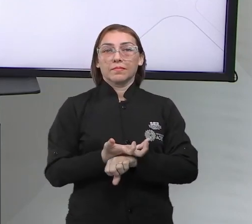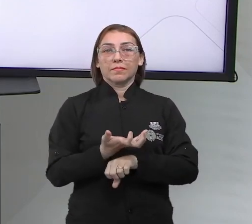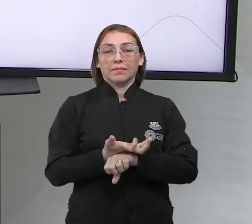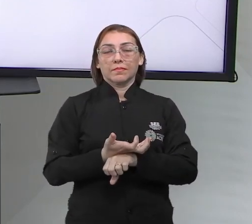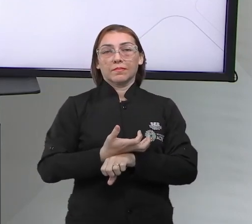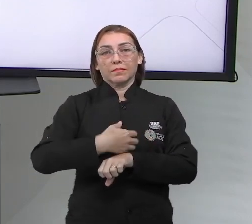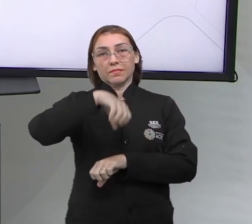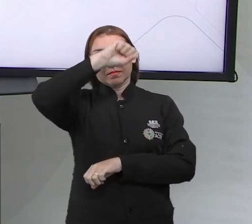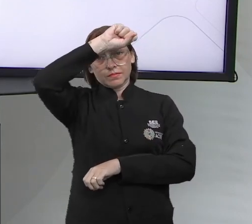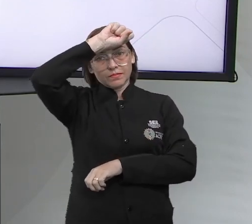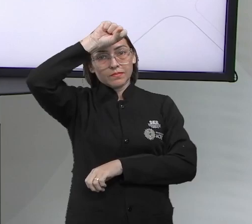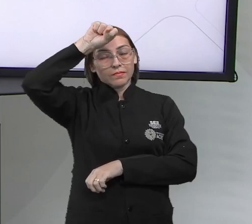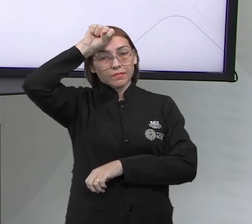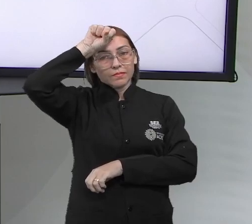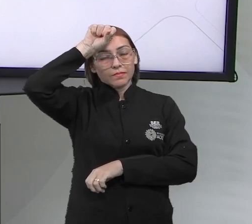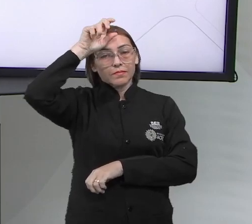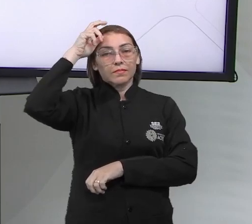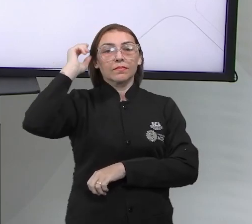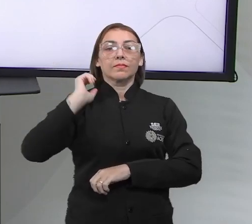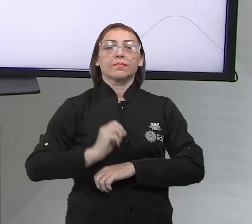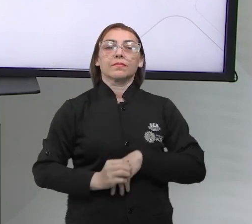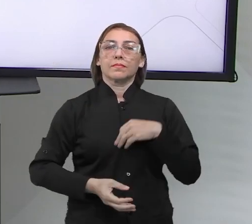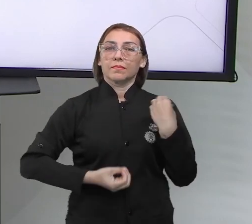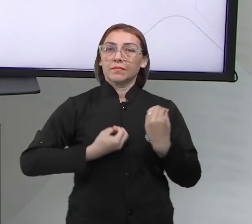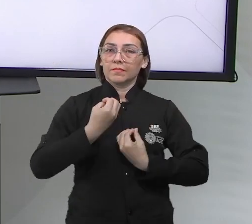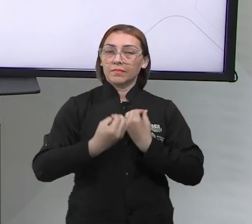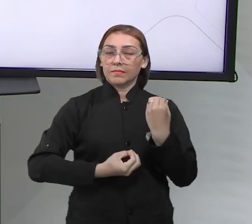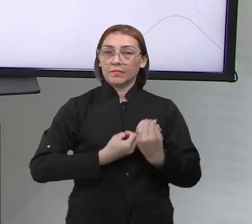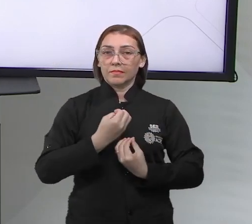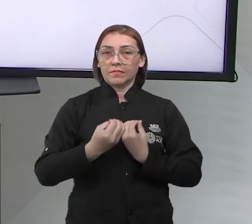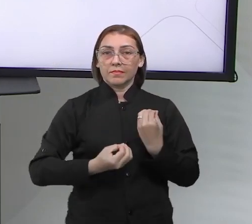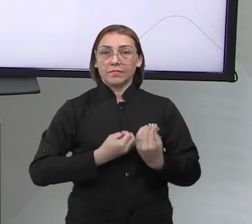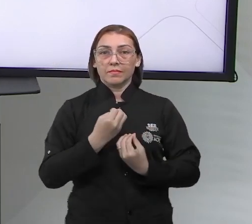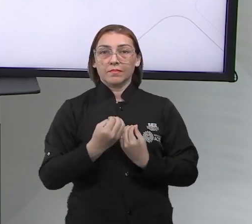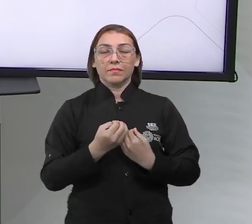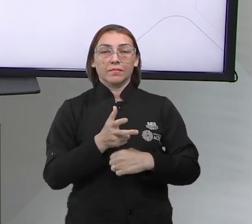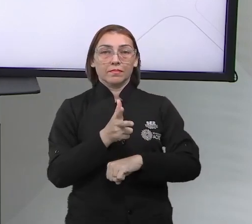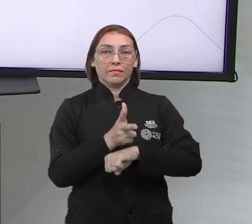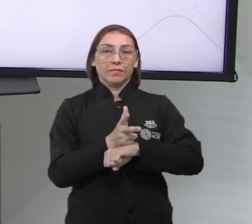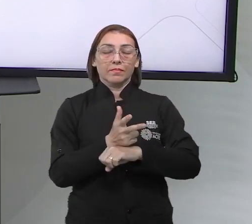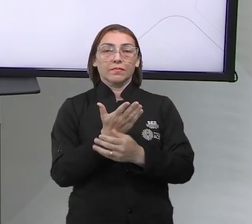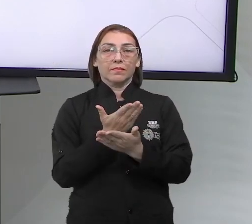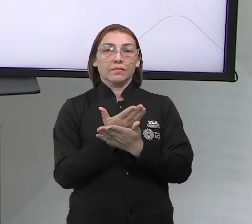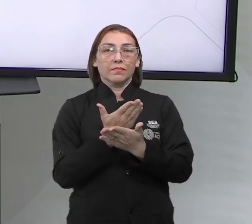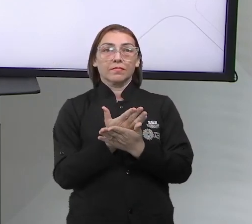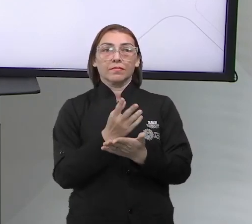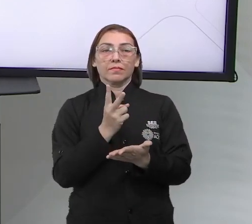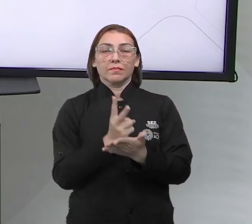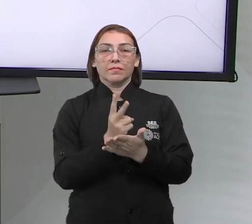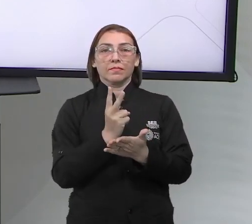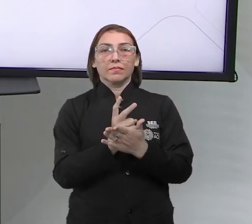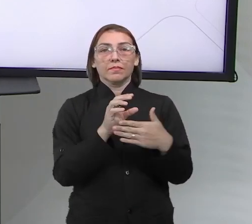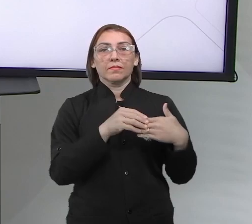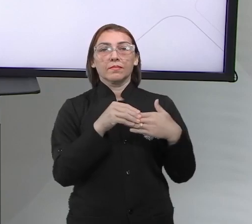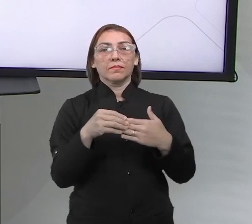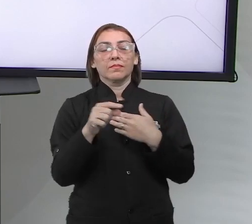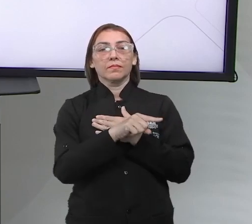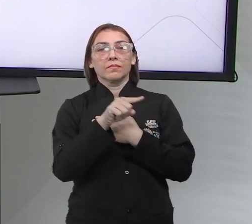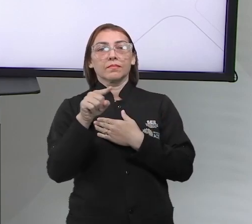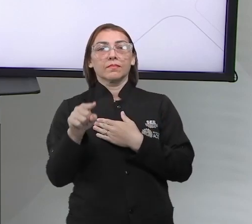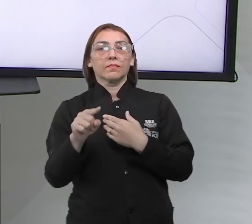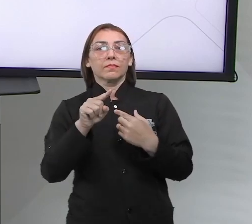curricular Sociologia. E como toda e qualquer videoaula, eu sempre trago para vocês